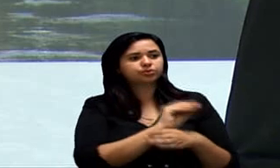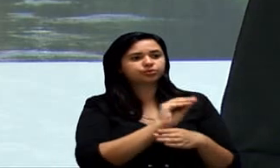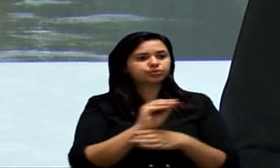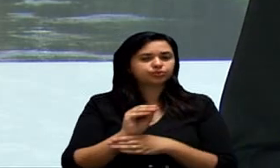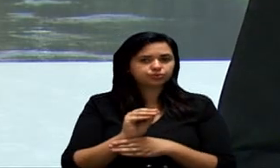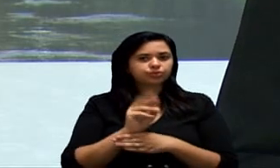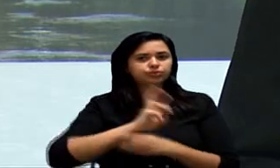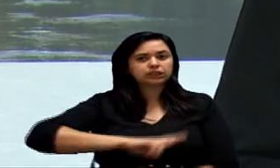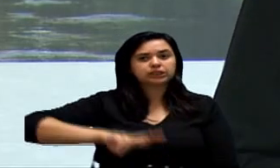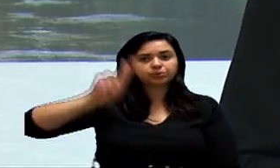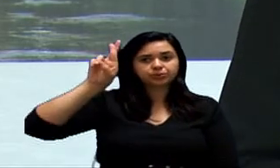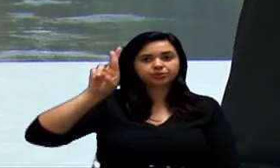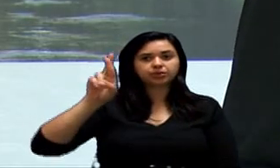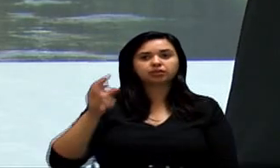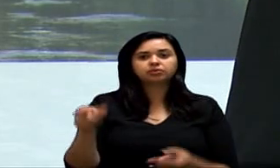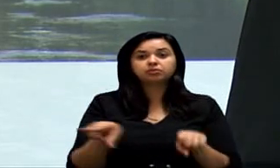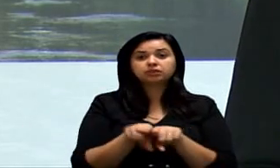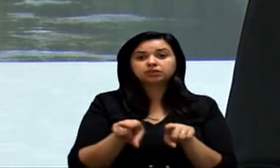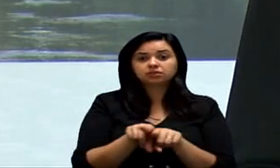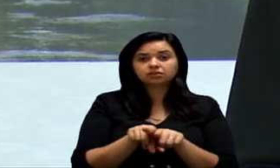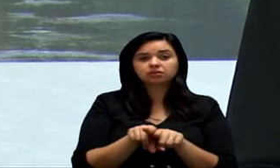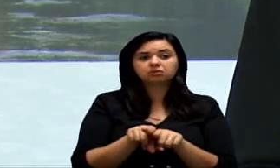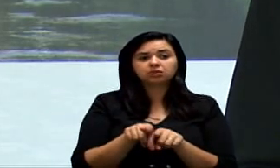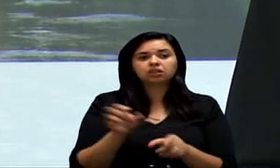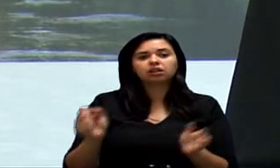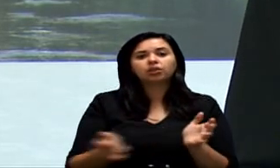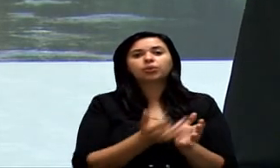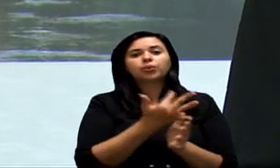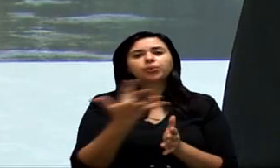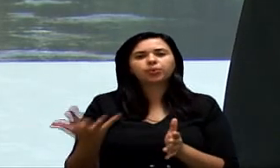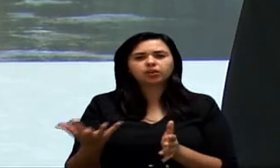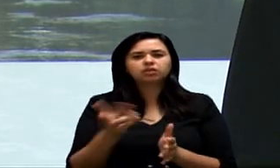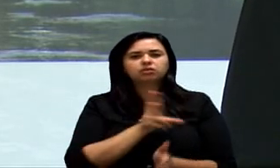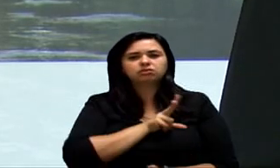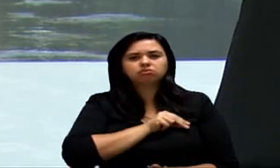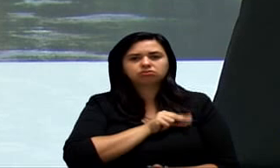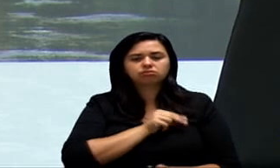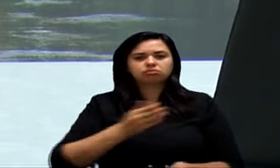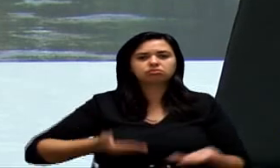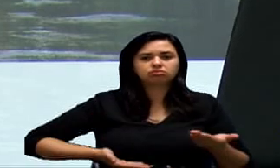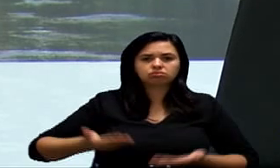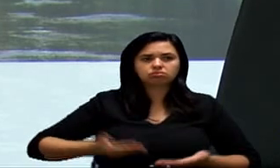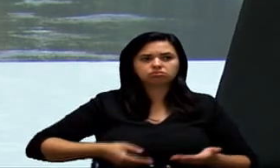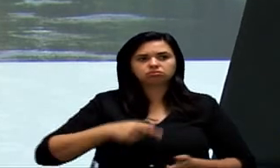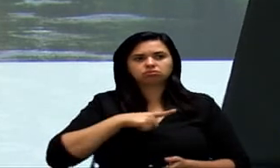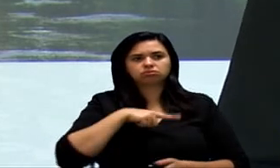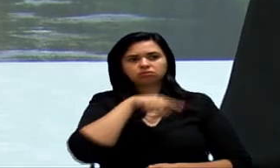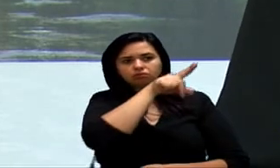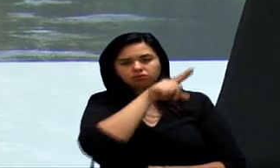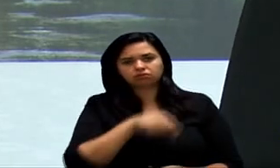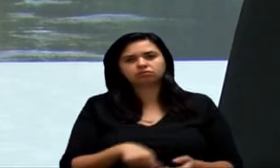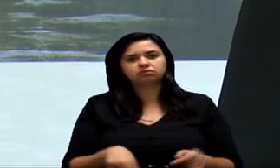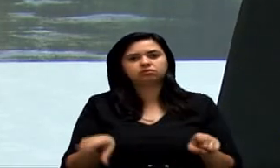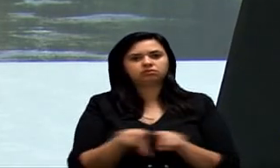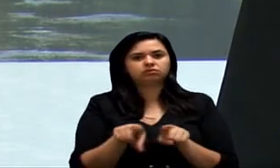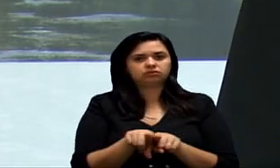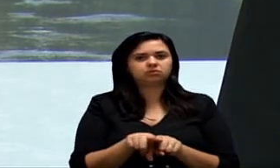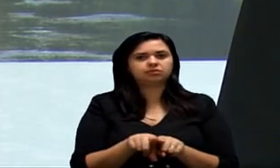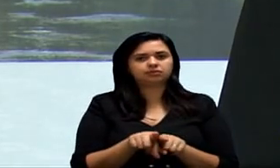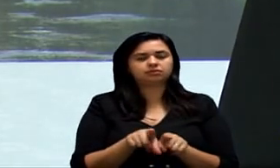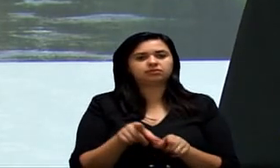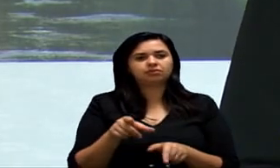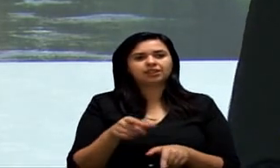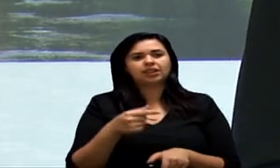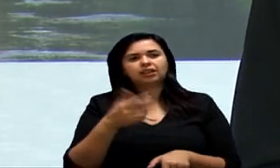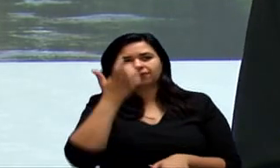Quantos prestadores, se existem prestadores, o cadastramento desses prestadores, se ele tem alguma facilidade para